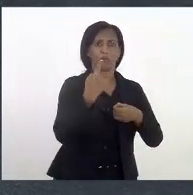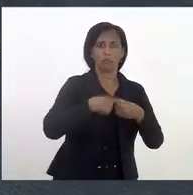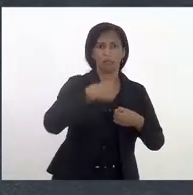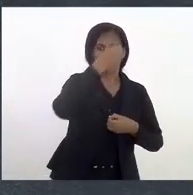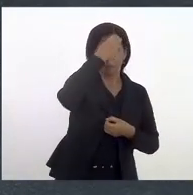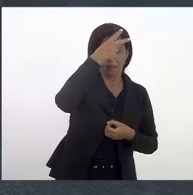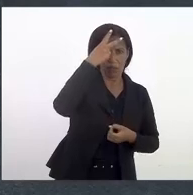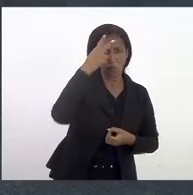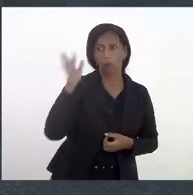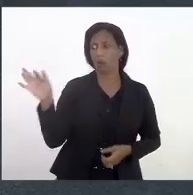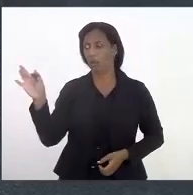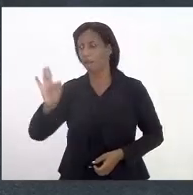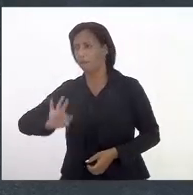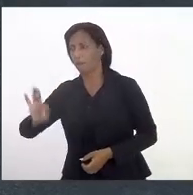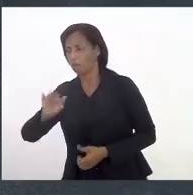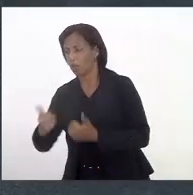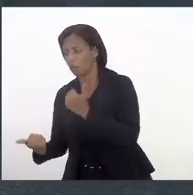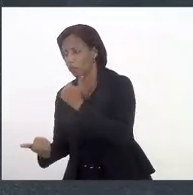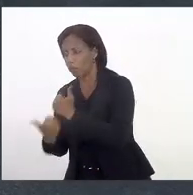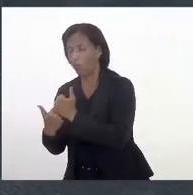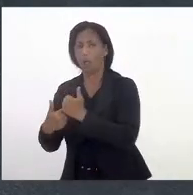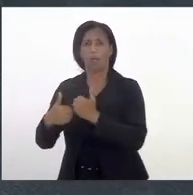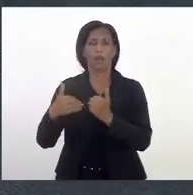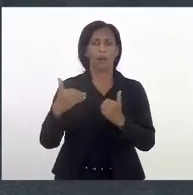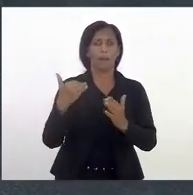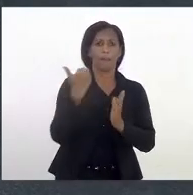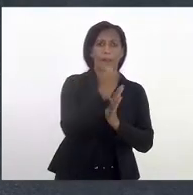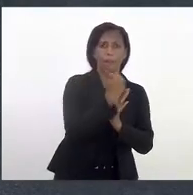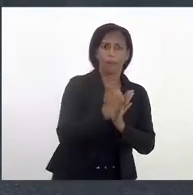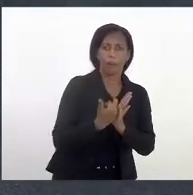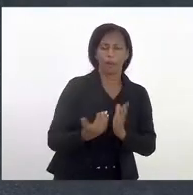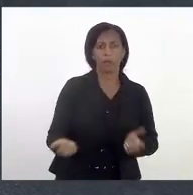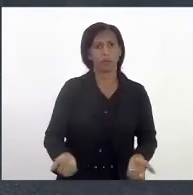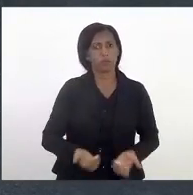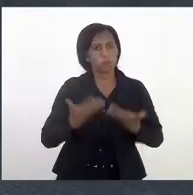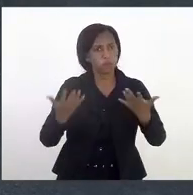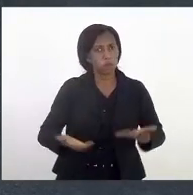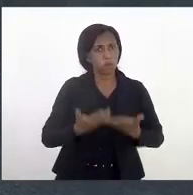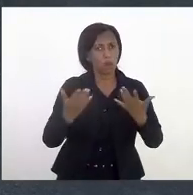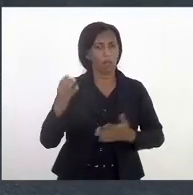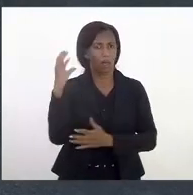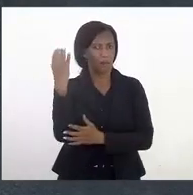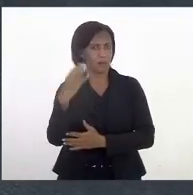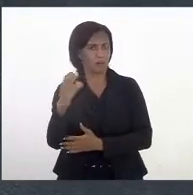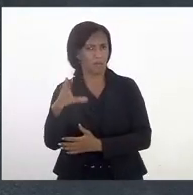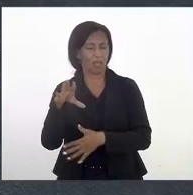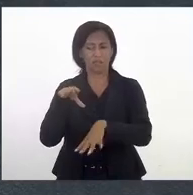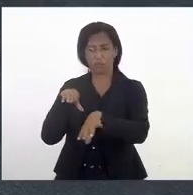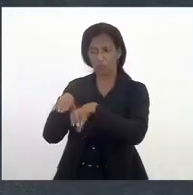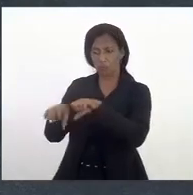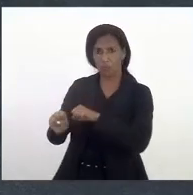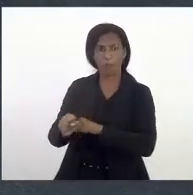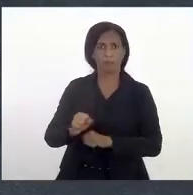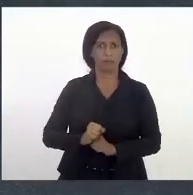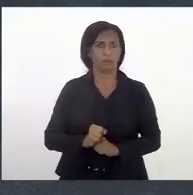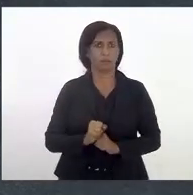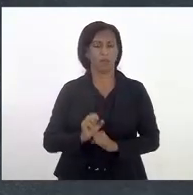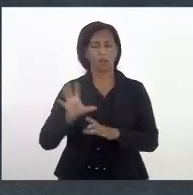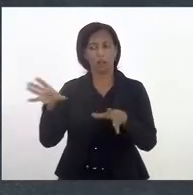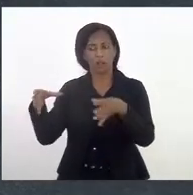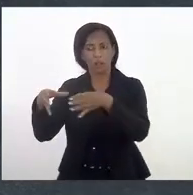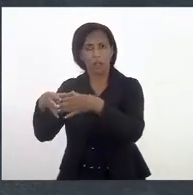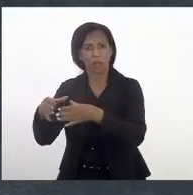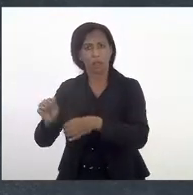Universidade apoiando programas de incentivo assim a ciência e de informação nas